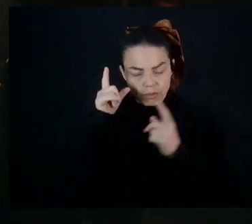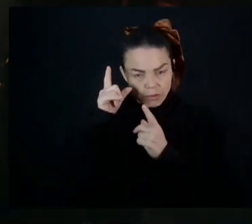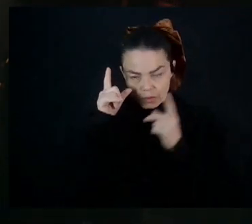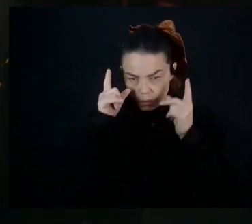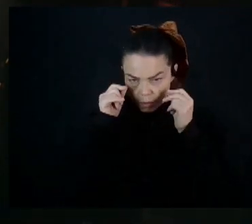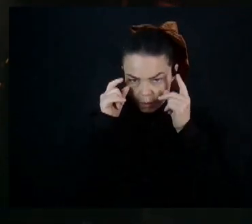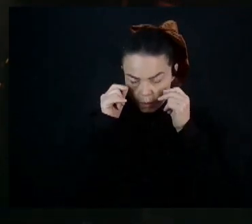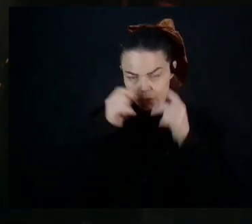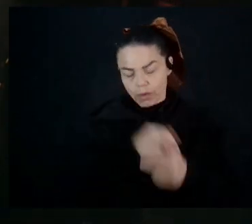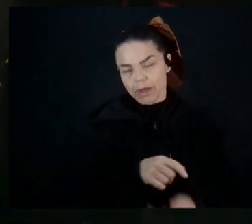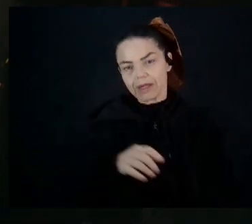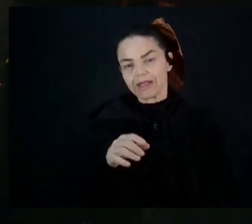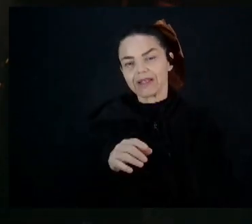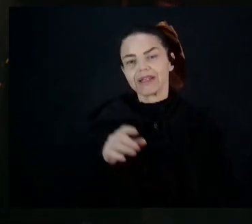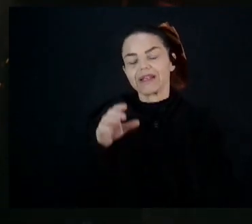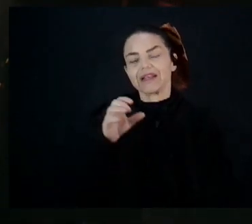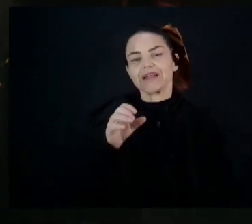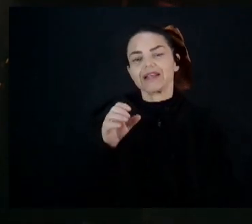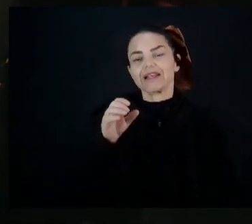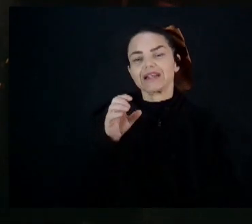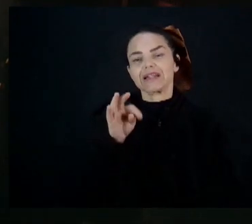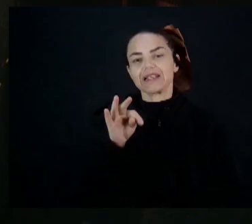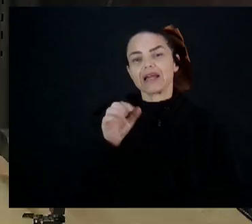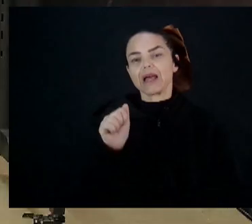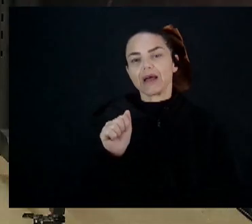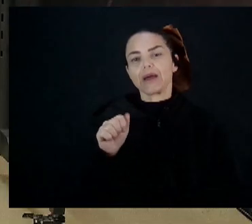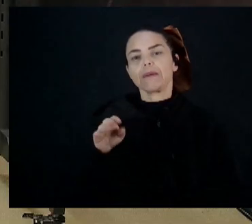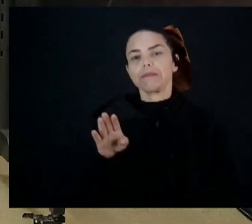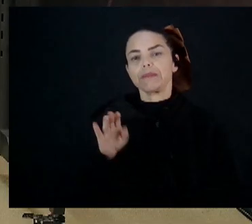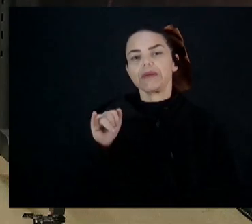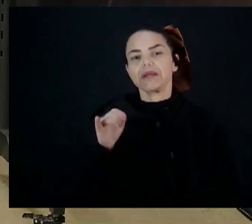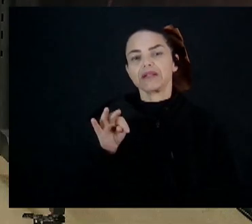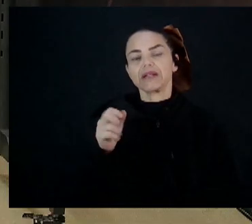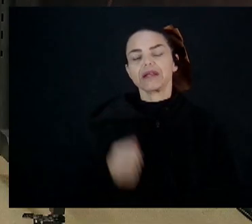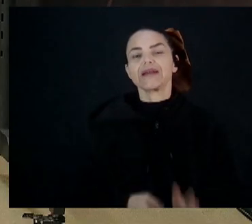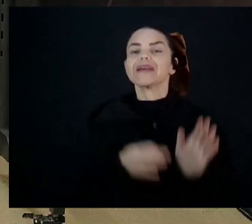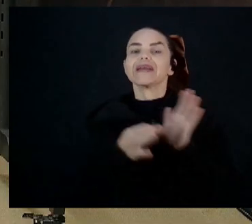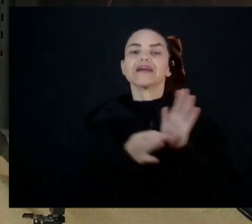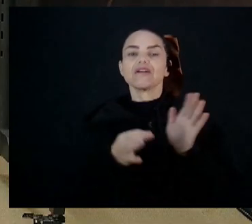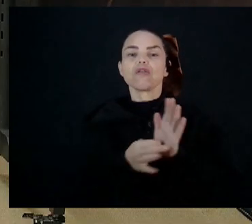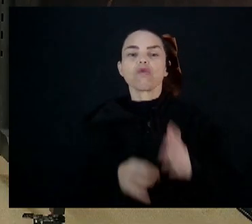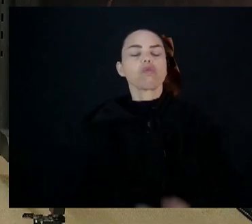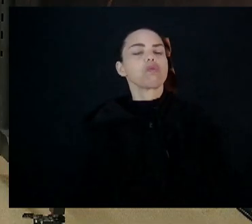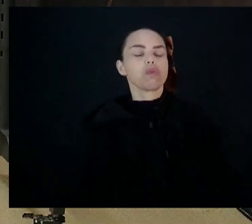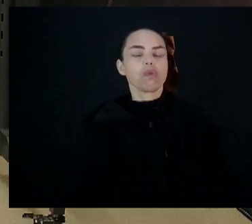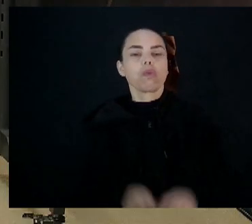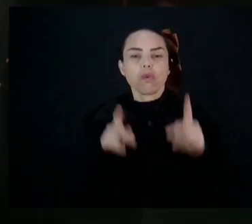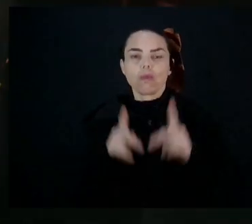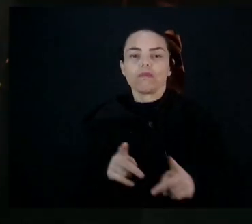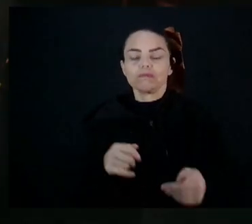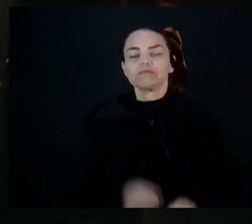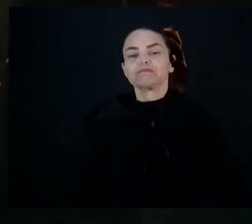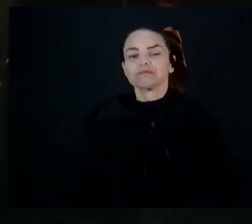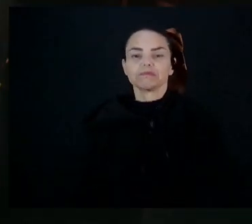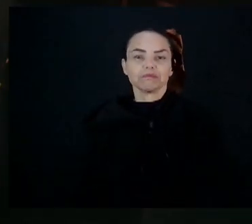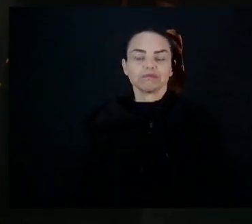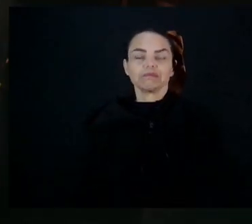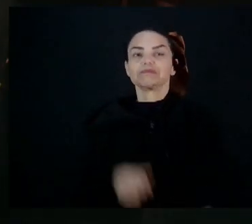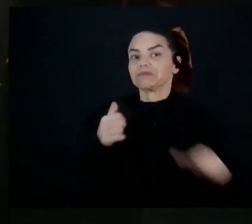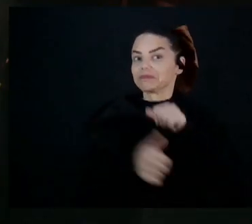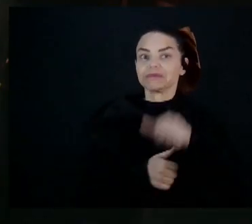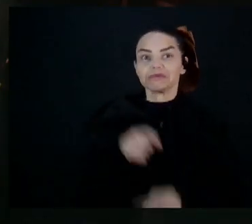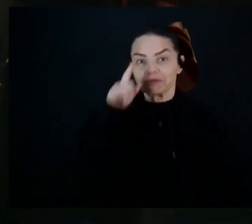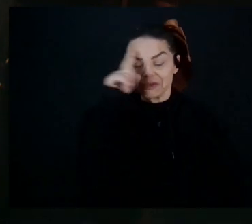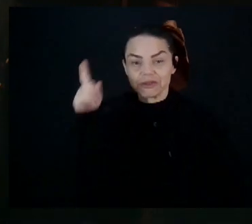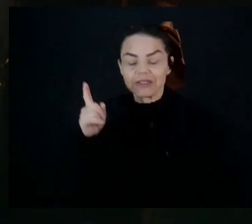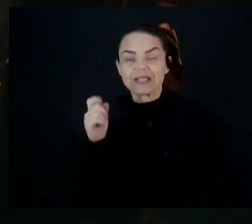participação. Considerações finais, por favor. Deixa uma dica aí para essa turma que de repente está trocando, né, o dia pela noite, a noite pelo